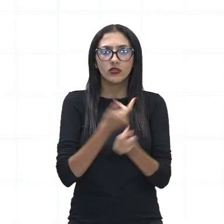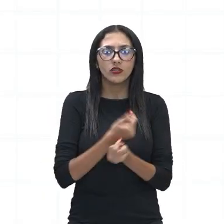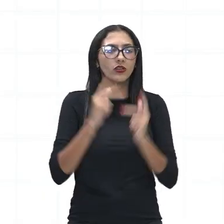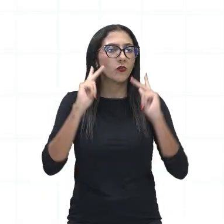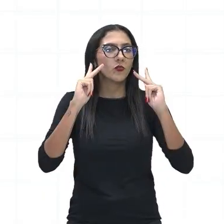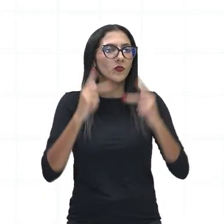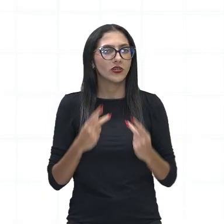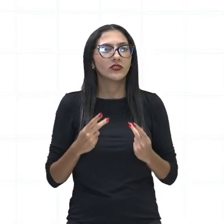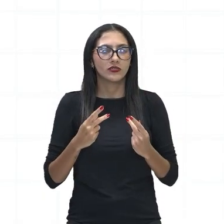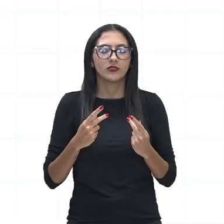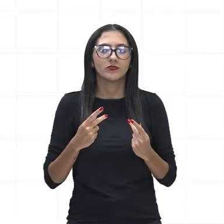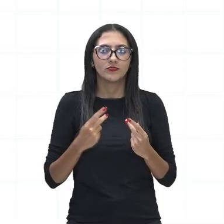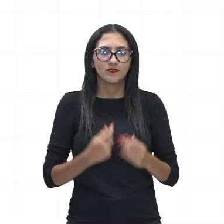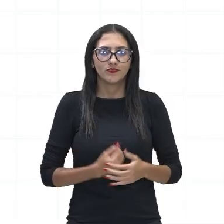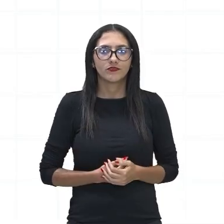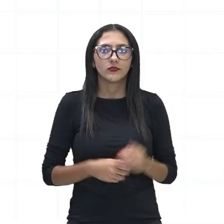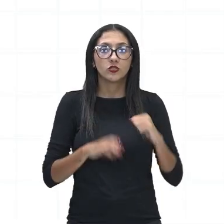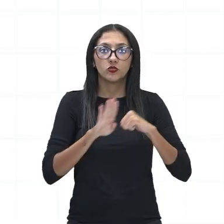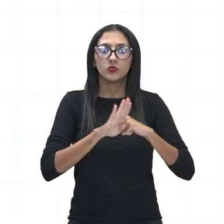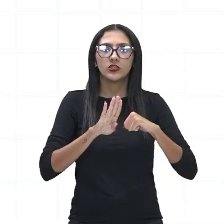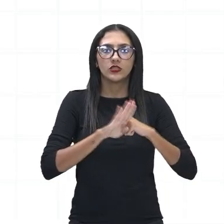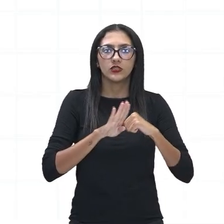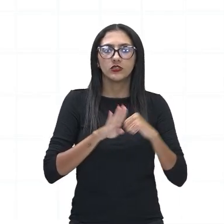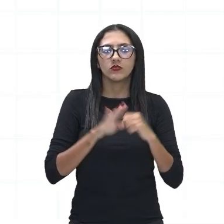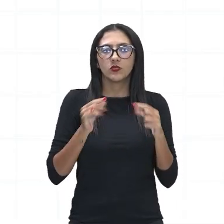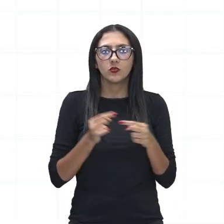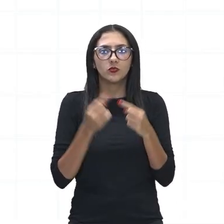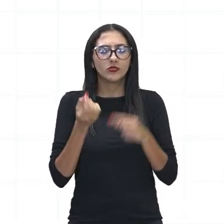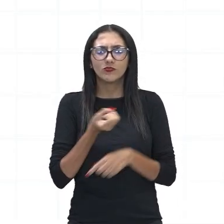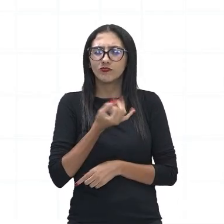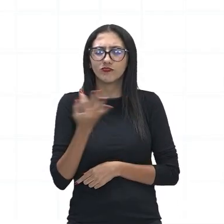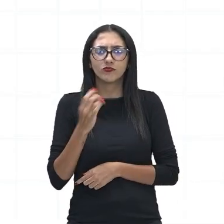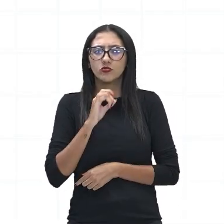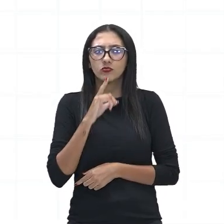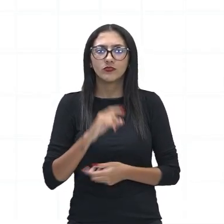uncountable nouns, substantivos não contáveis.